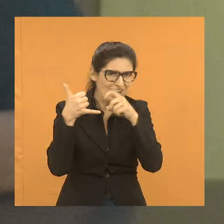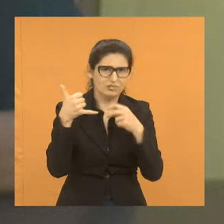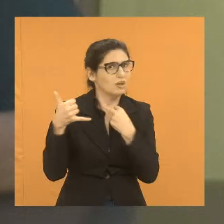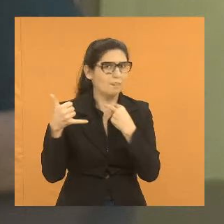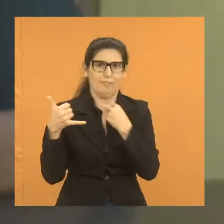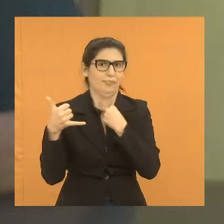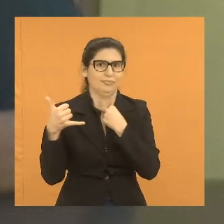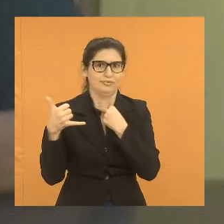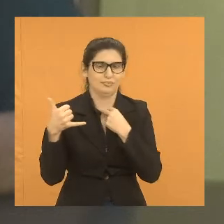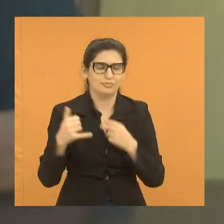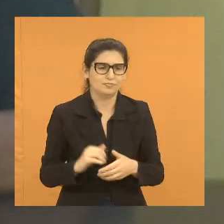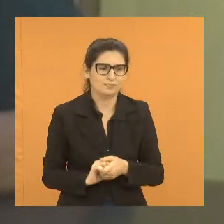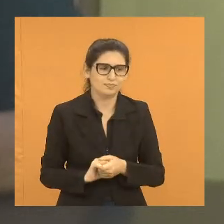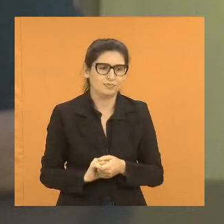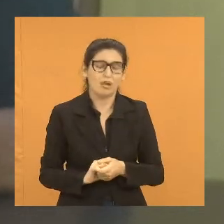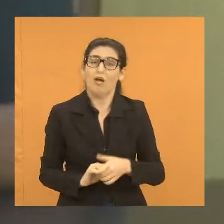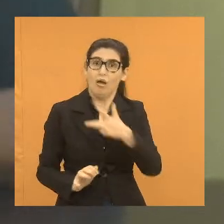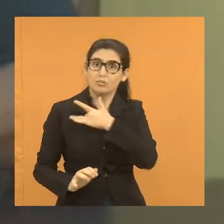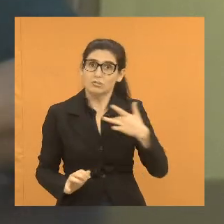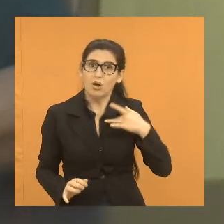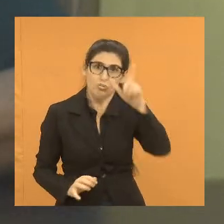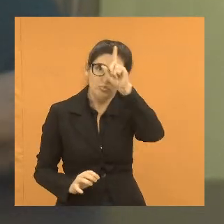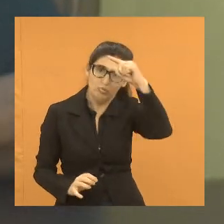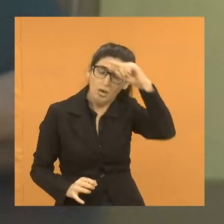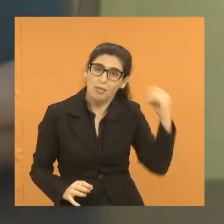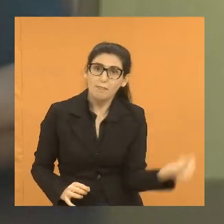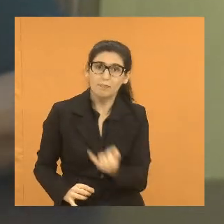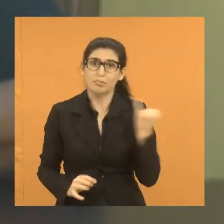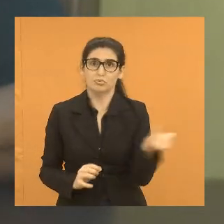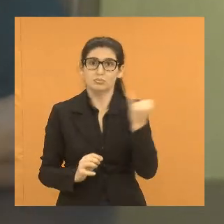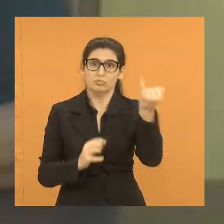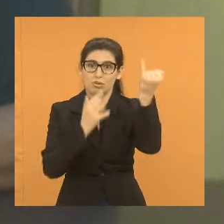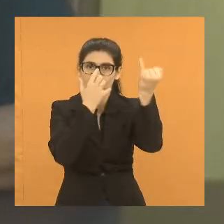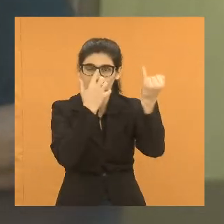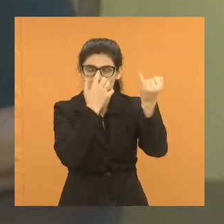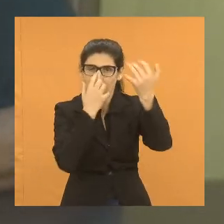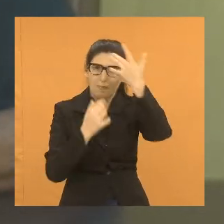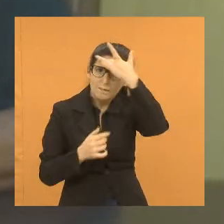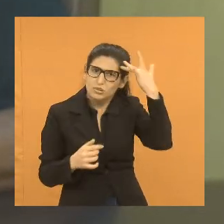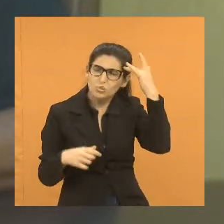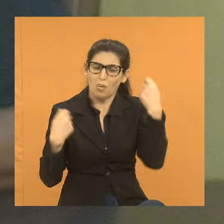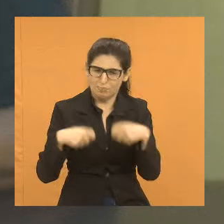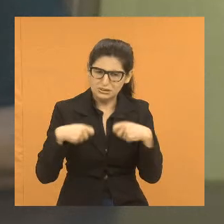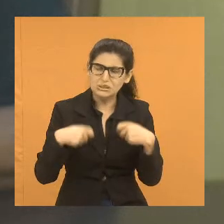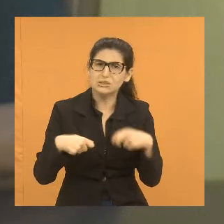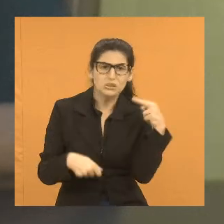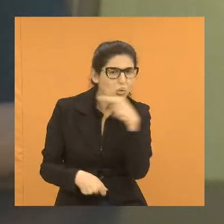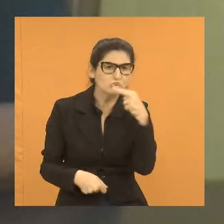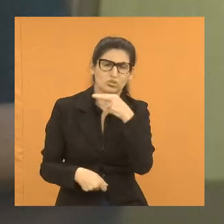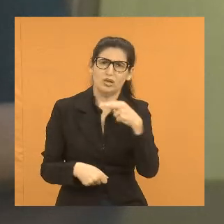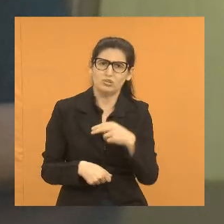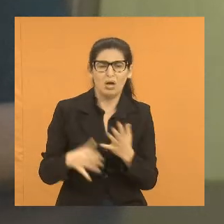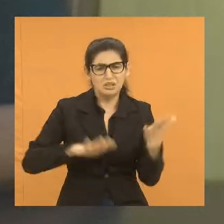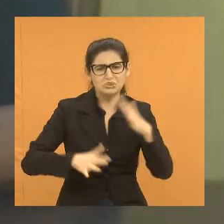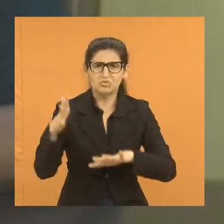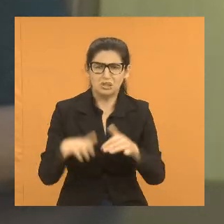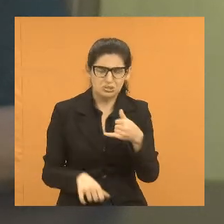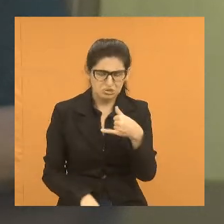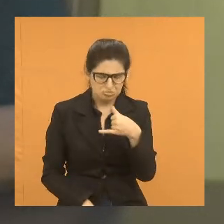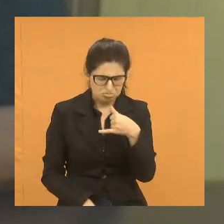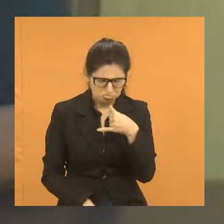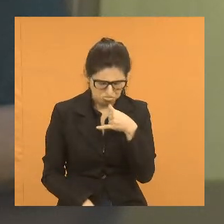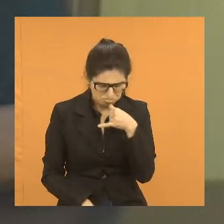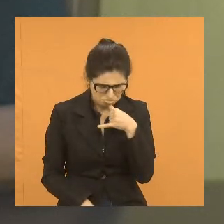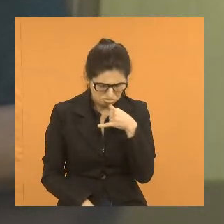destacam, e isso é do próprio usuário. Né? E a gente fica triste, né? Triste quando,